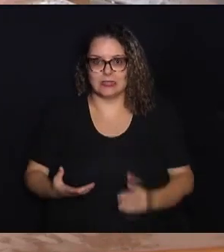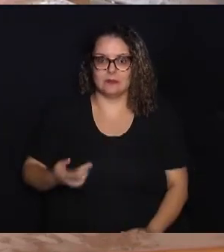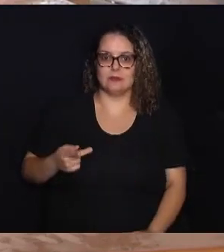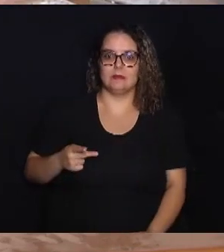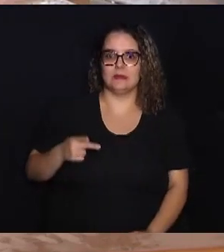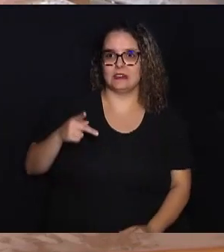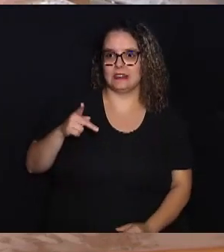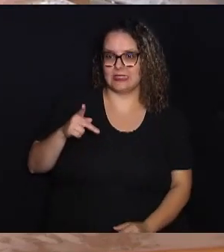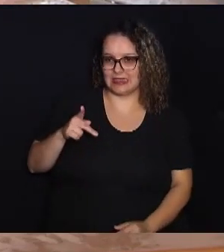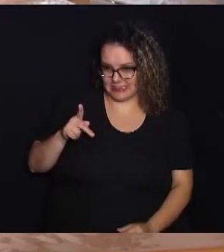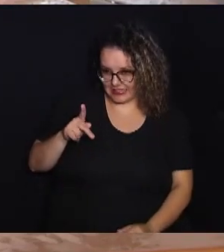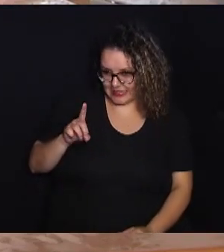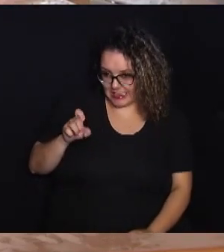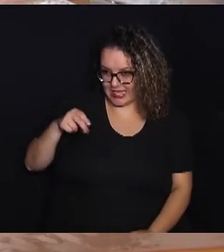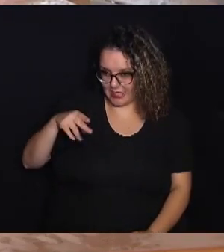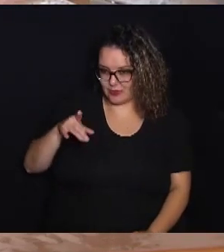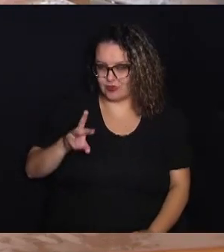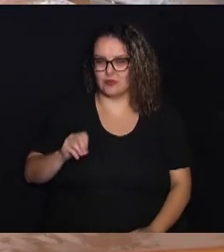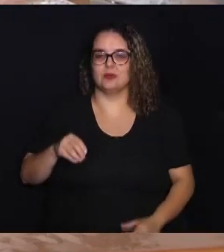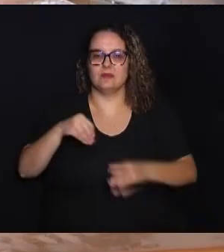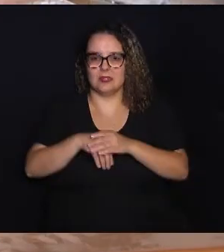com essa pontinha de polimento,